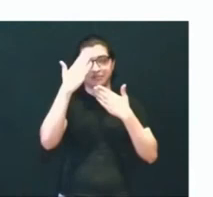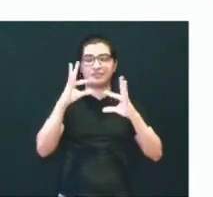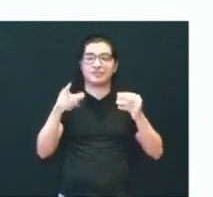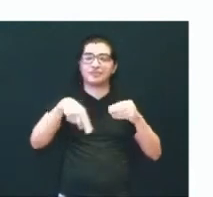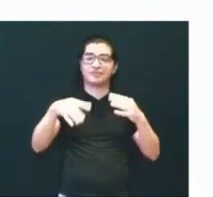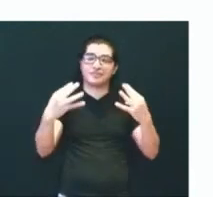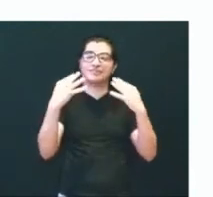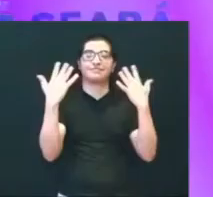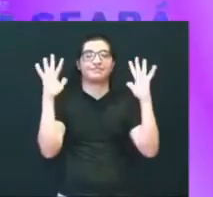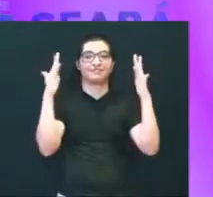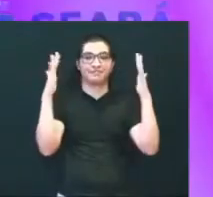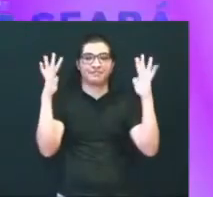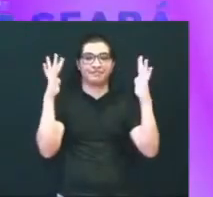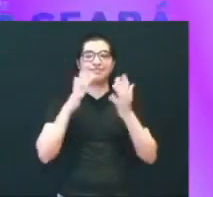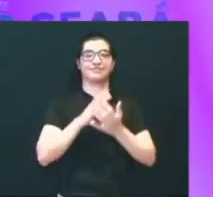atenção.